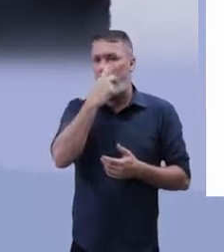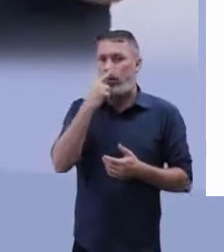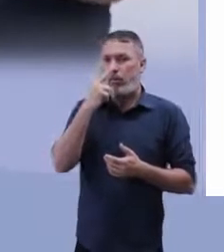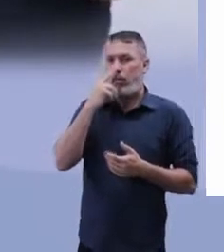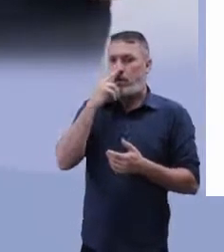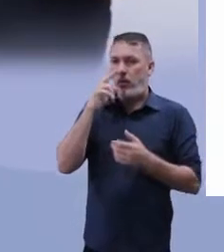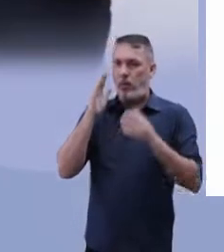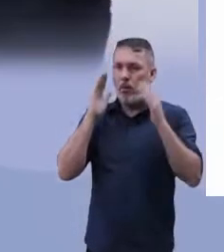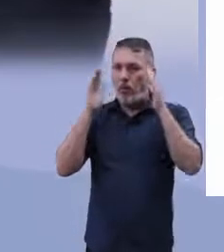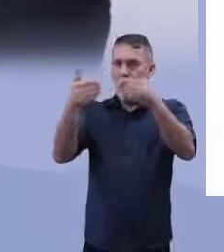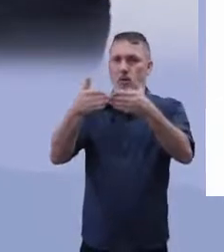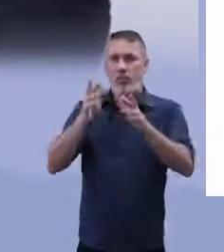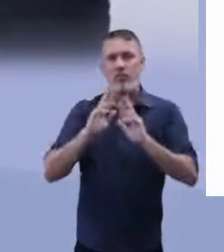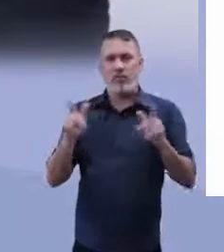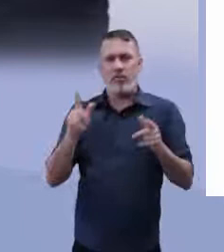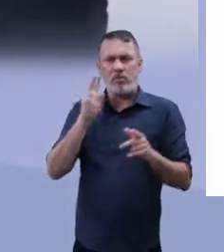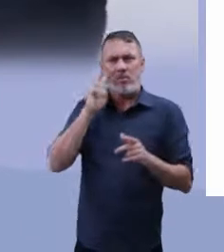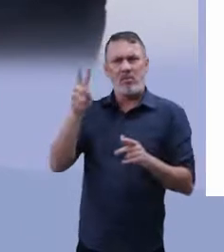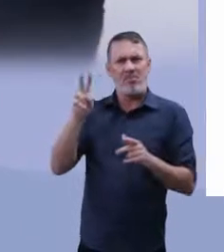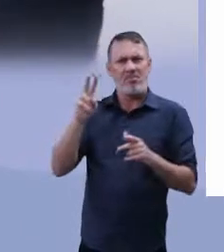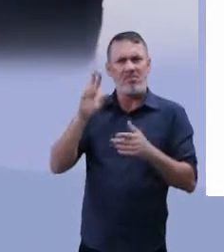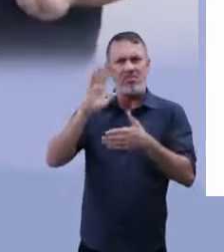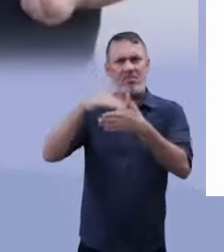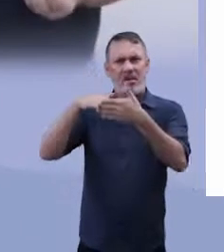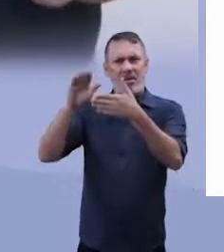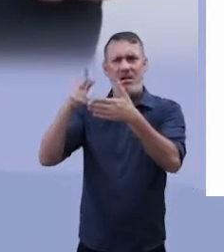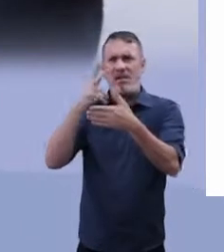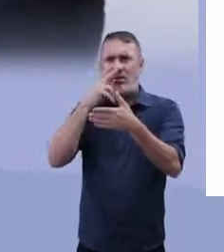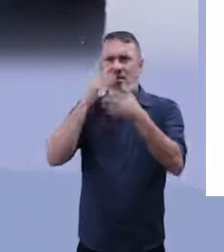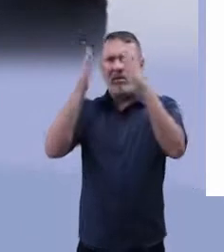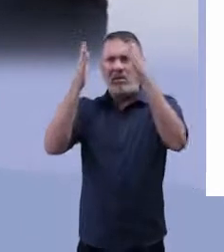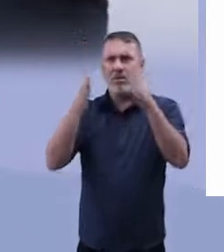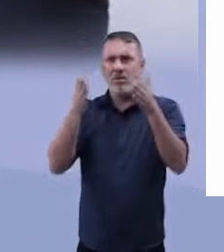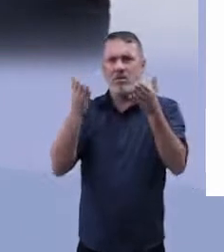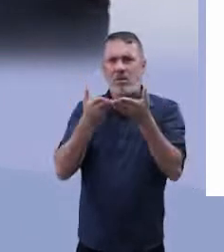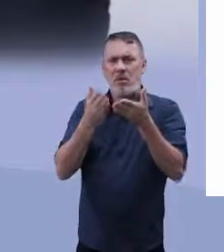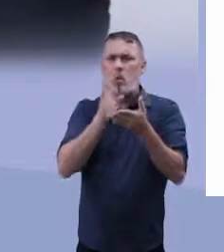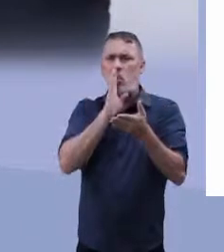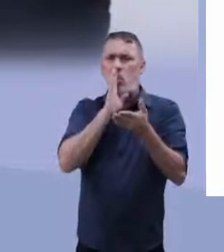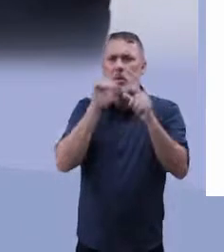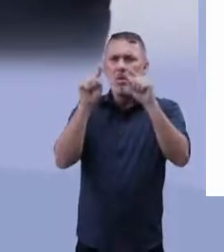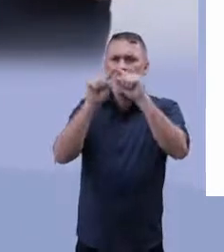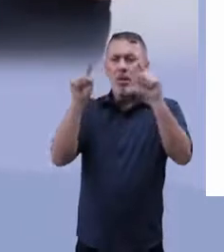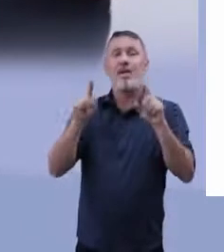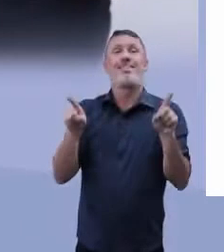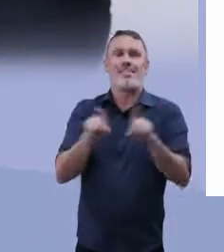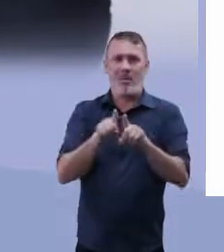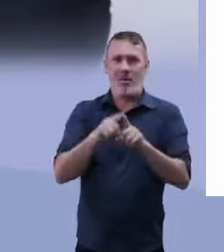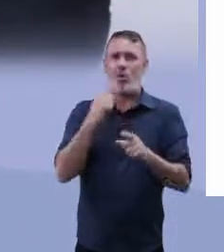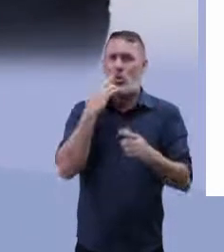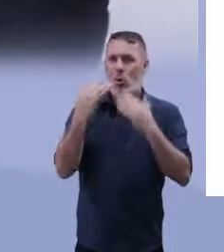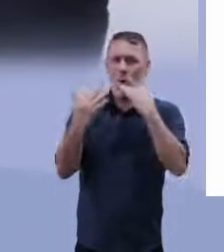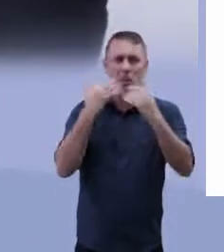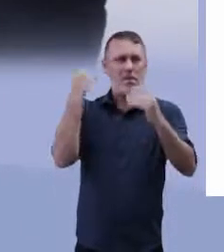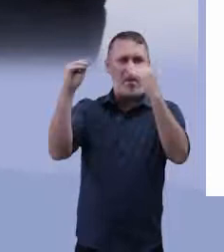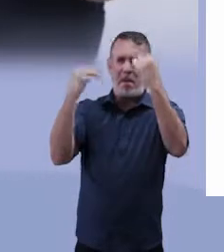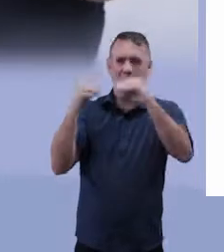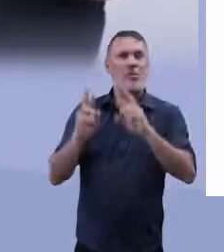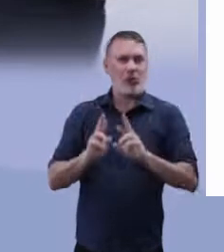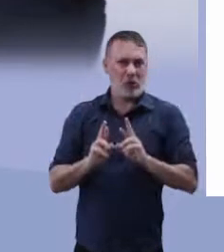de perfil. Então você observa que são estranhas as figuras e elas são muito coloridas,